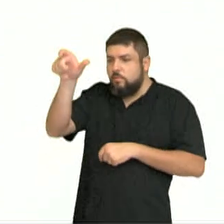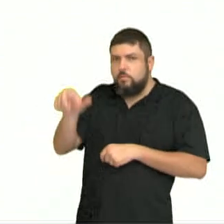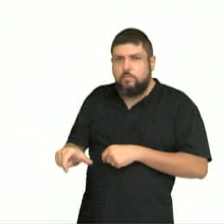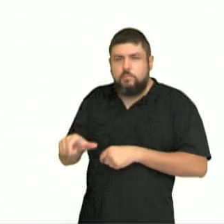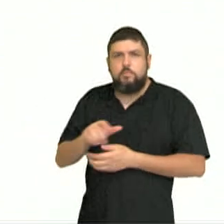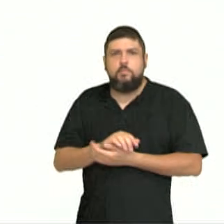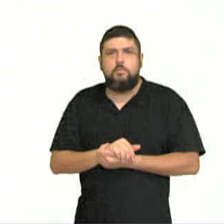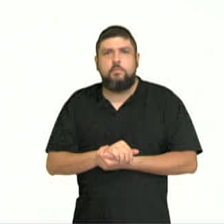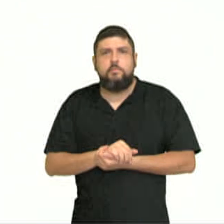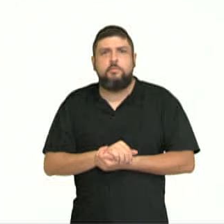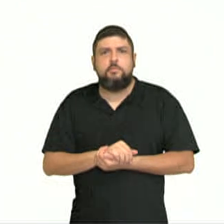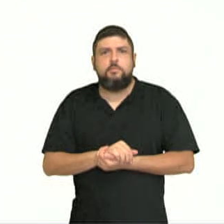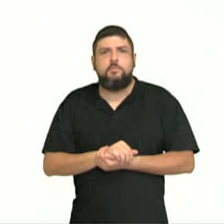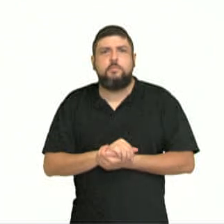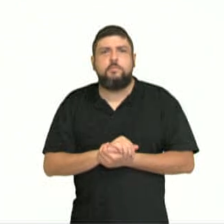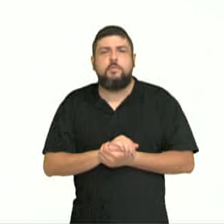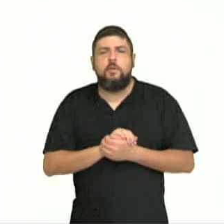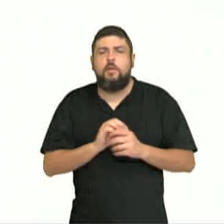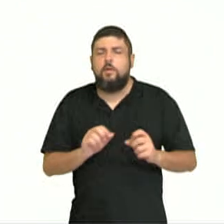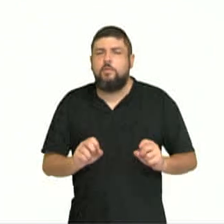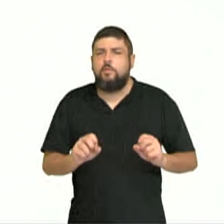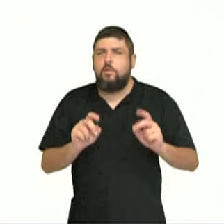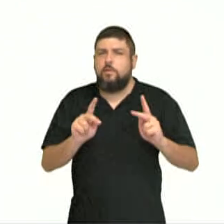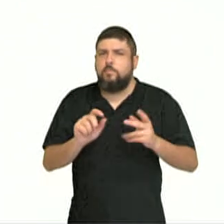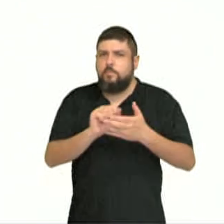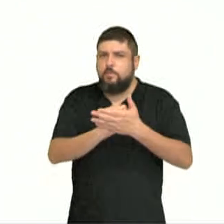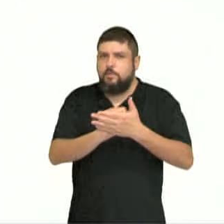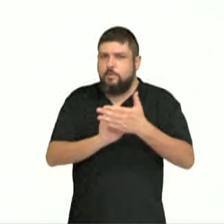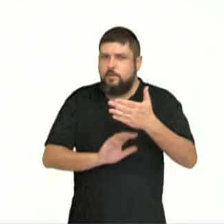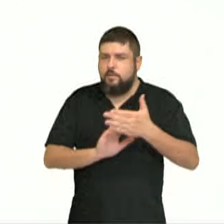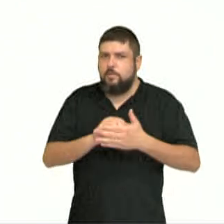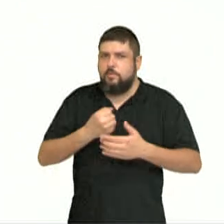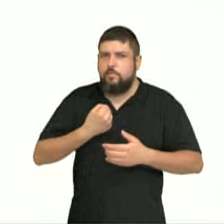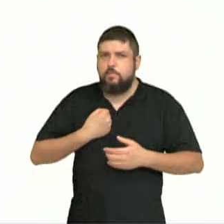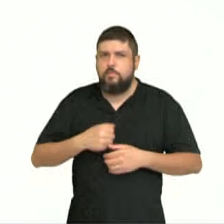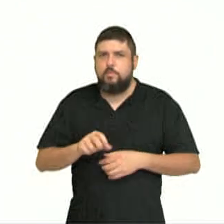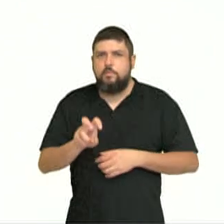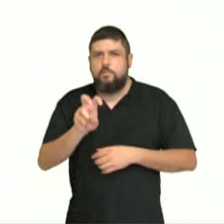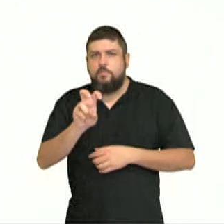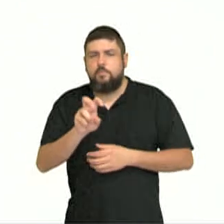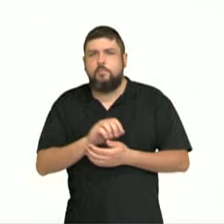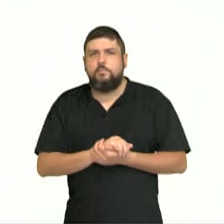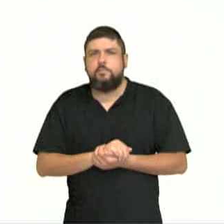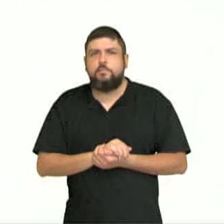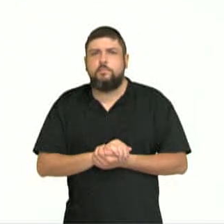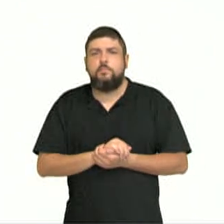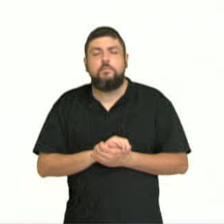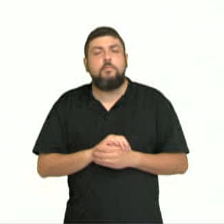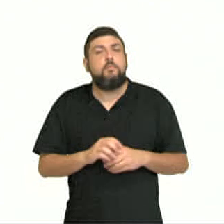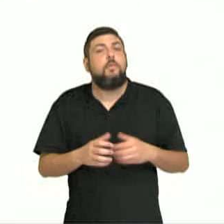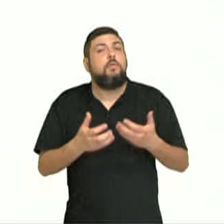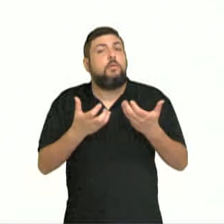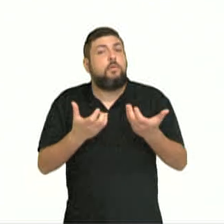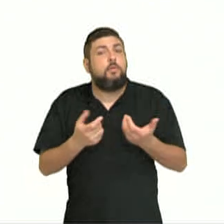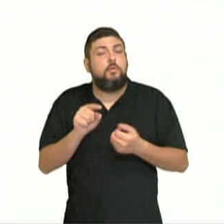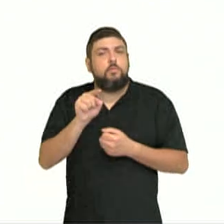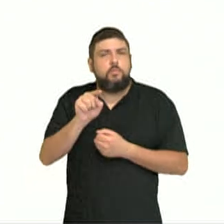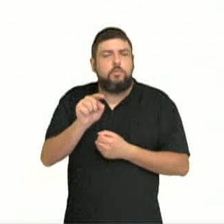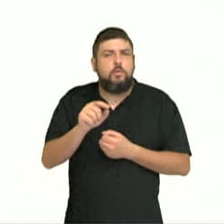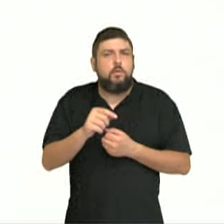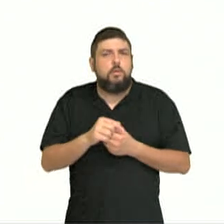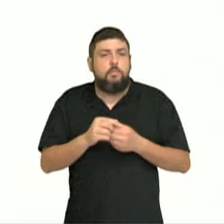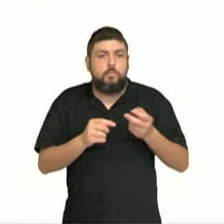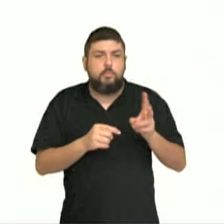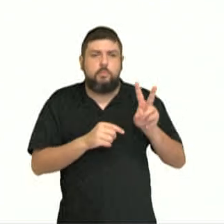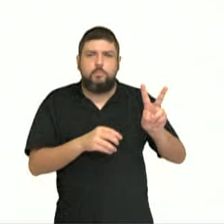isto, vamos para a atividade 5. Então, eu quero que você assinale agora V para